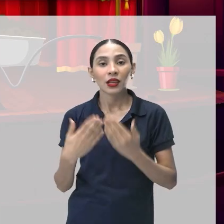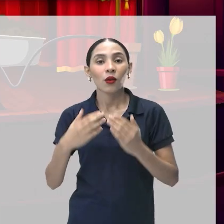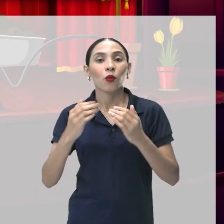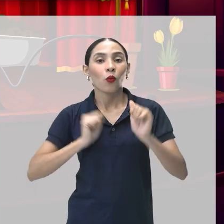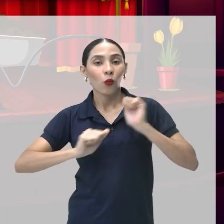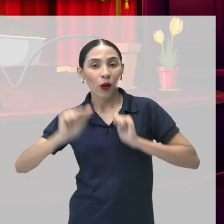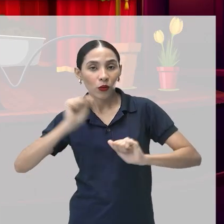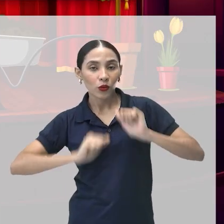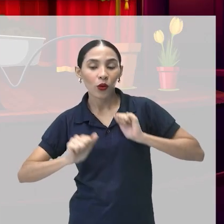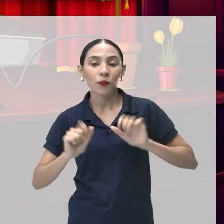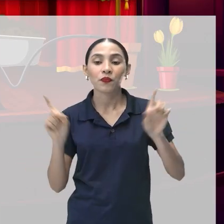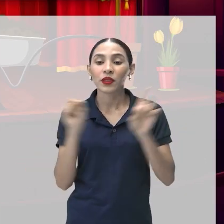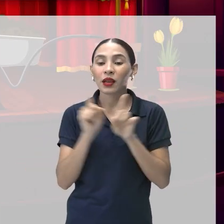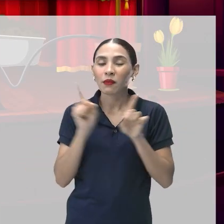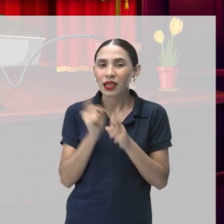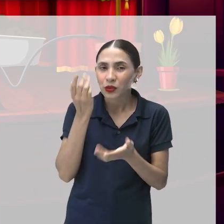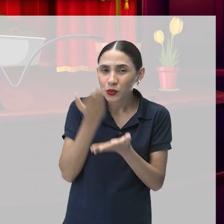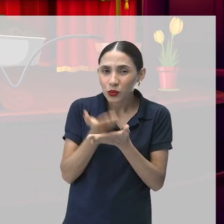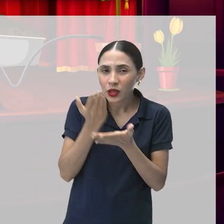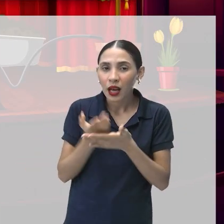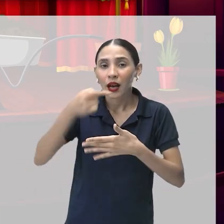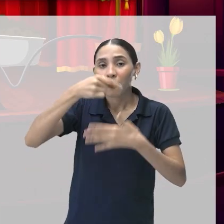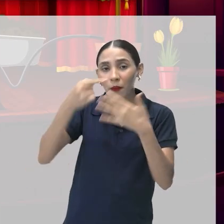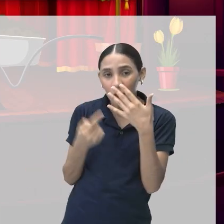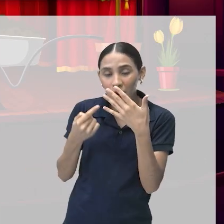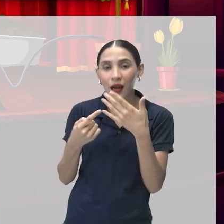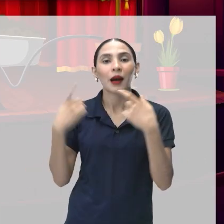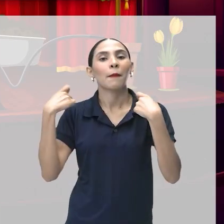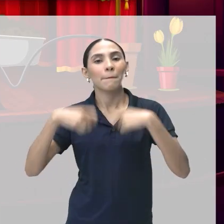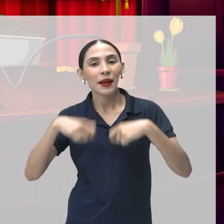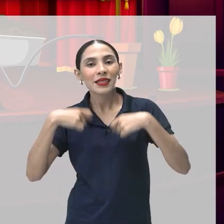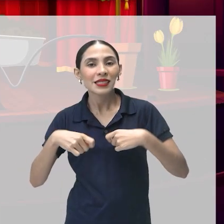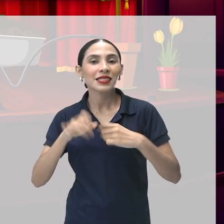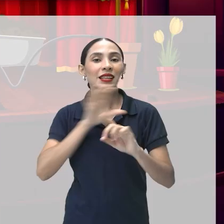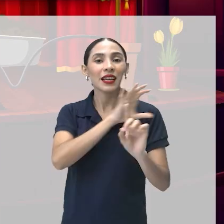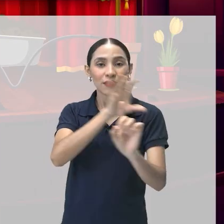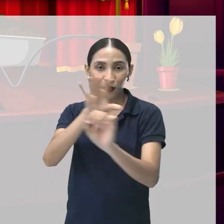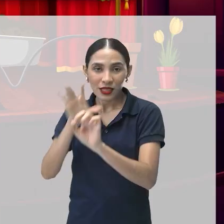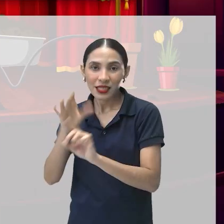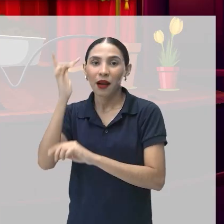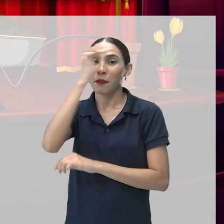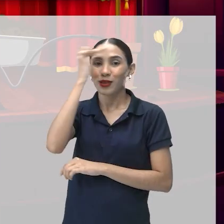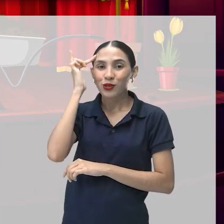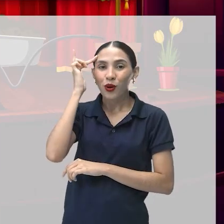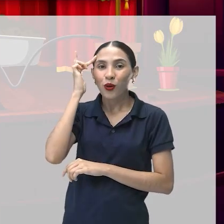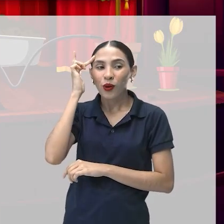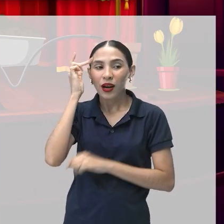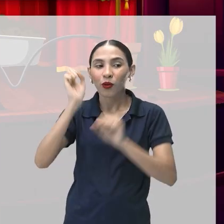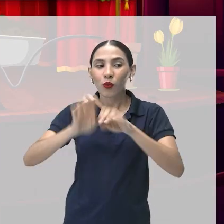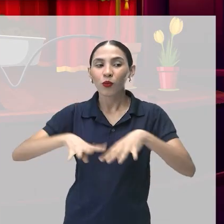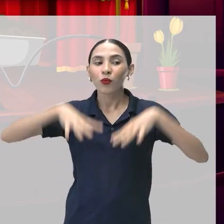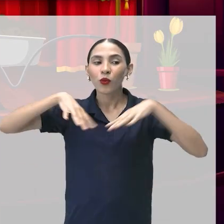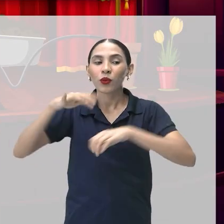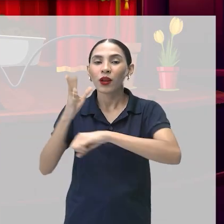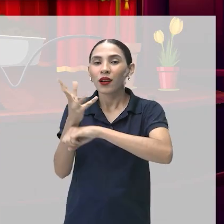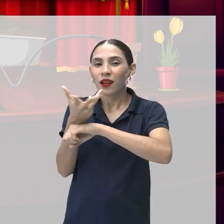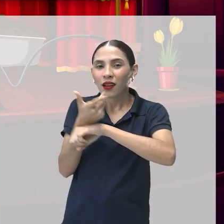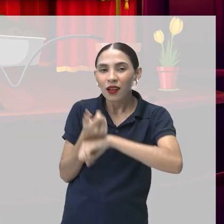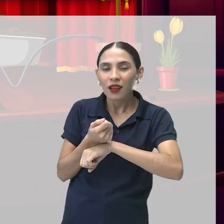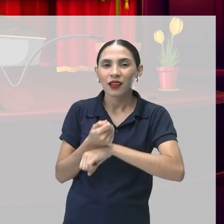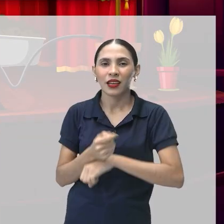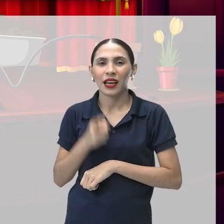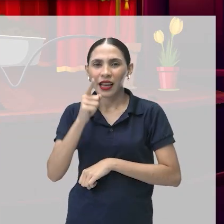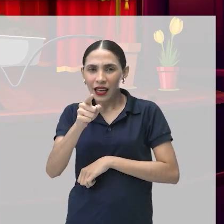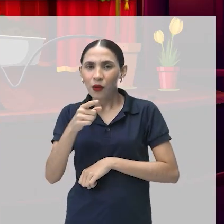ator, além de ele estudar tudo isso, ele vai ter que convencer o público. Por exemplo, será que eu estou